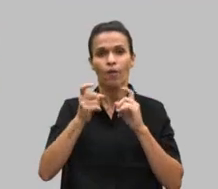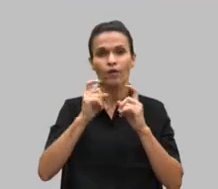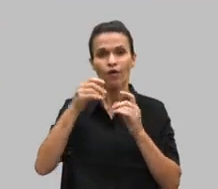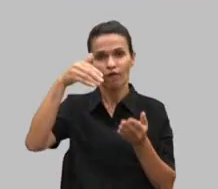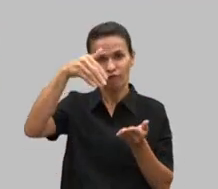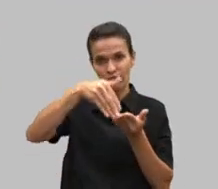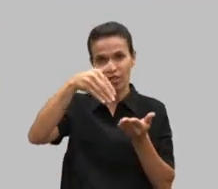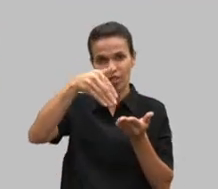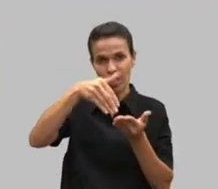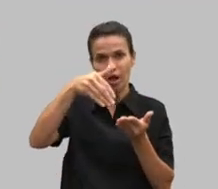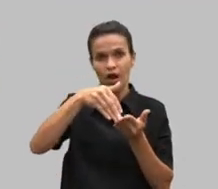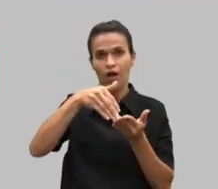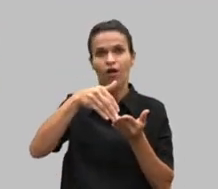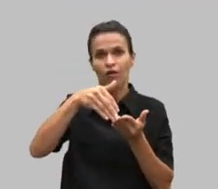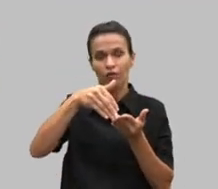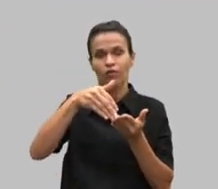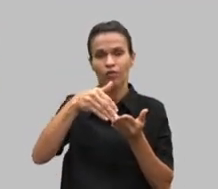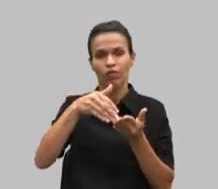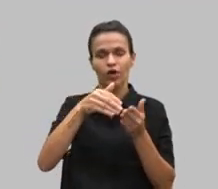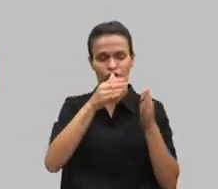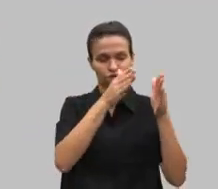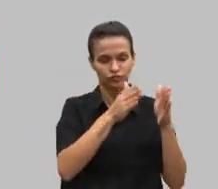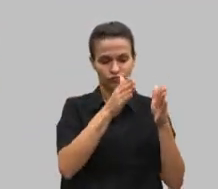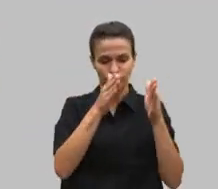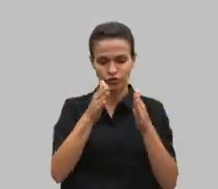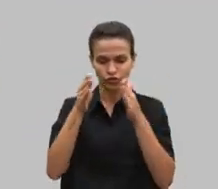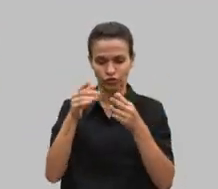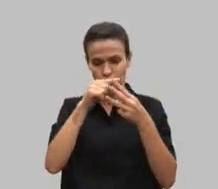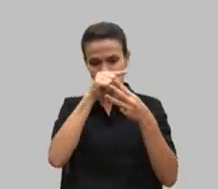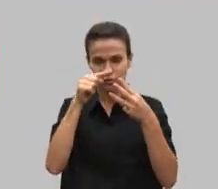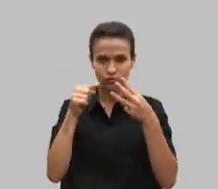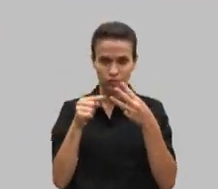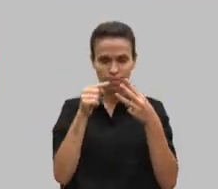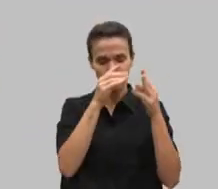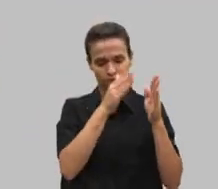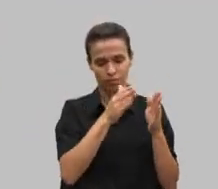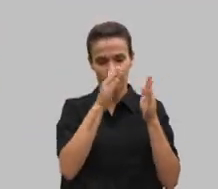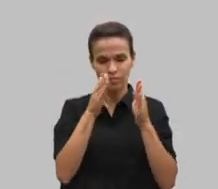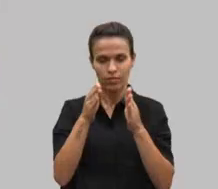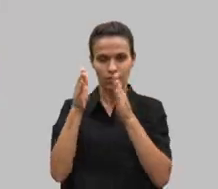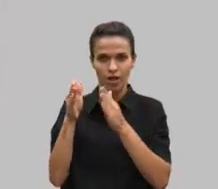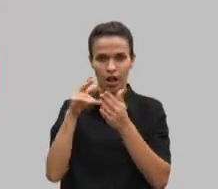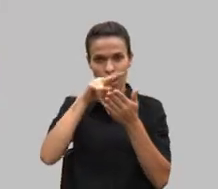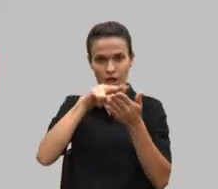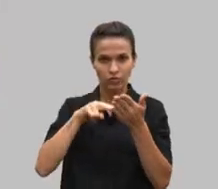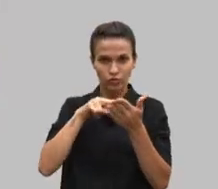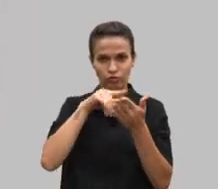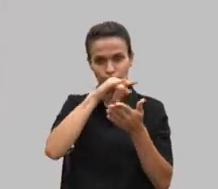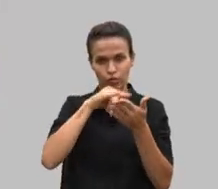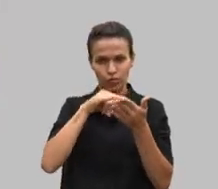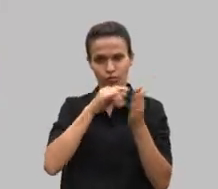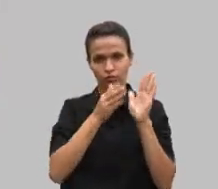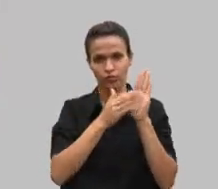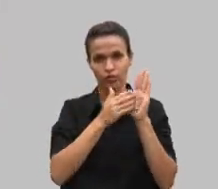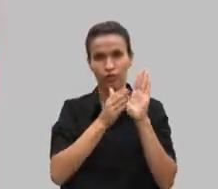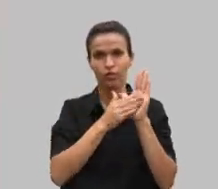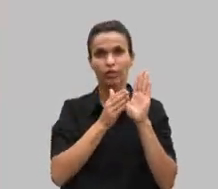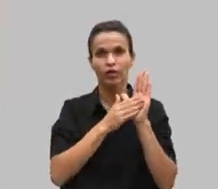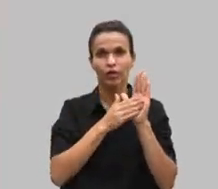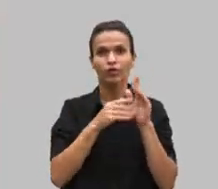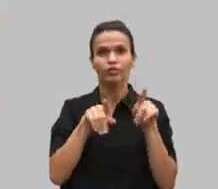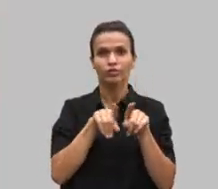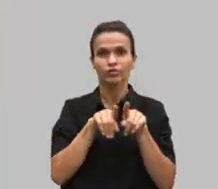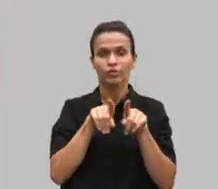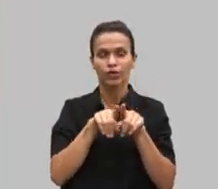do trabalho é dividida em três partes do documento de propostas levantamento de